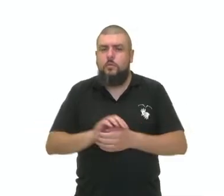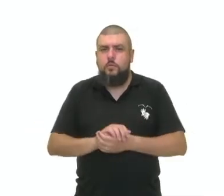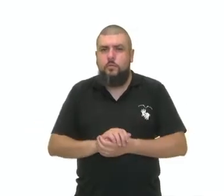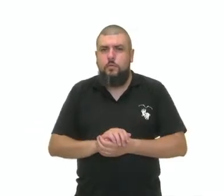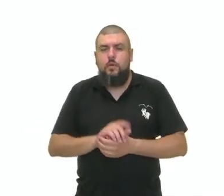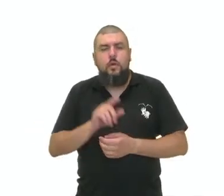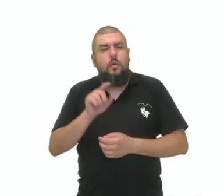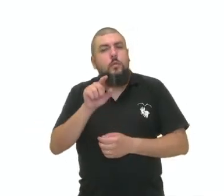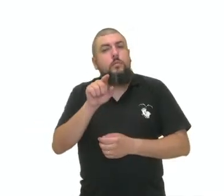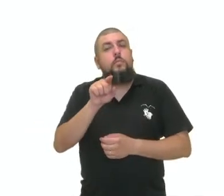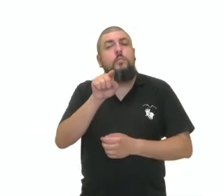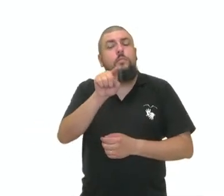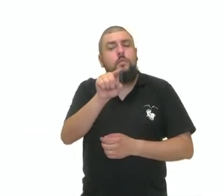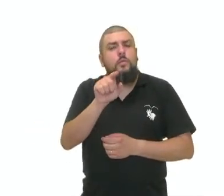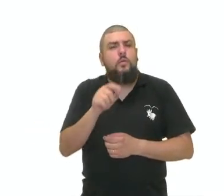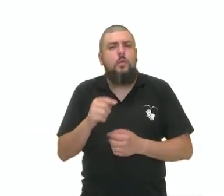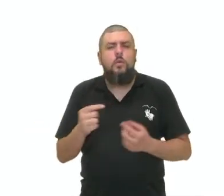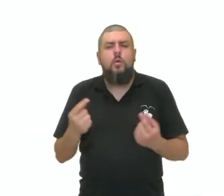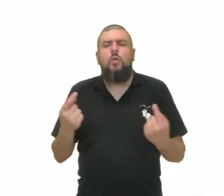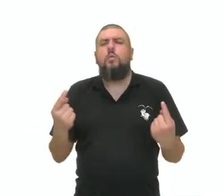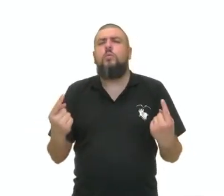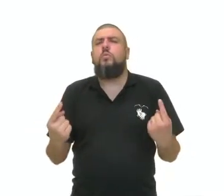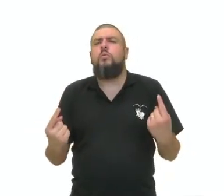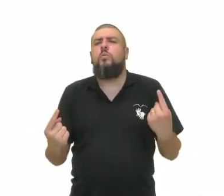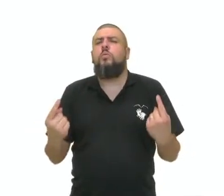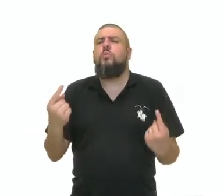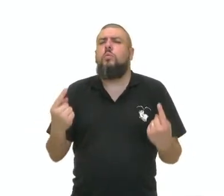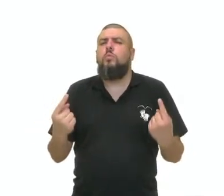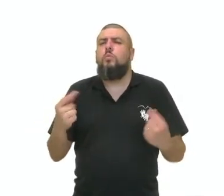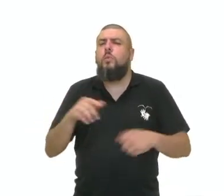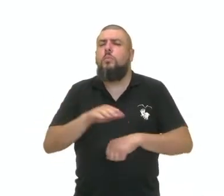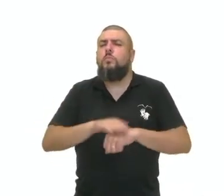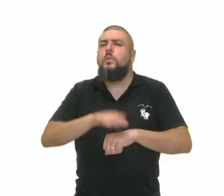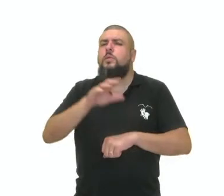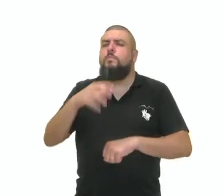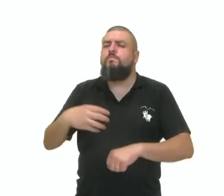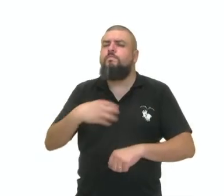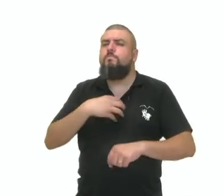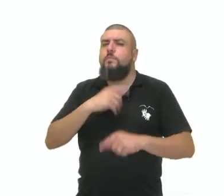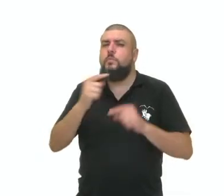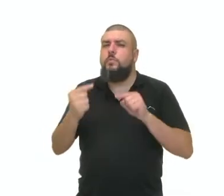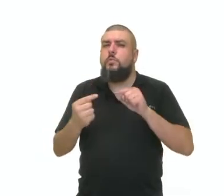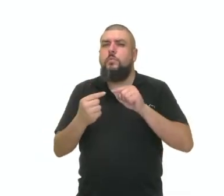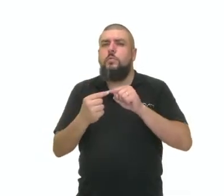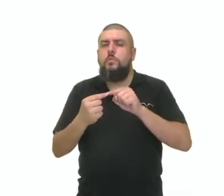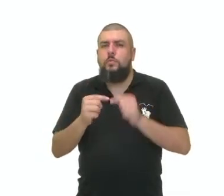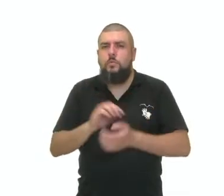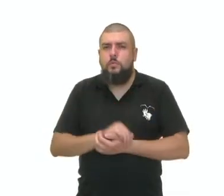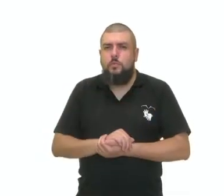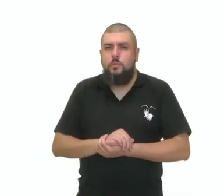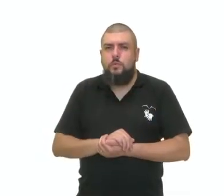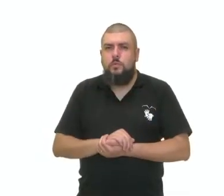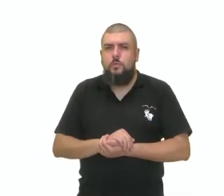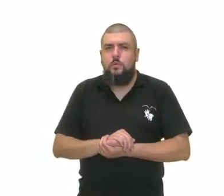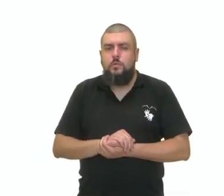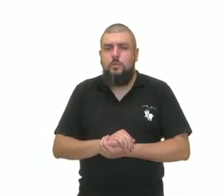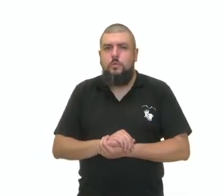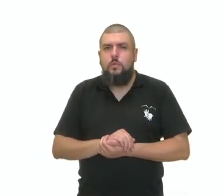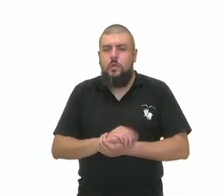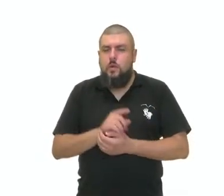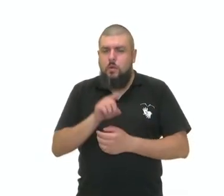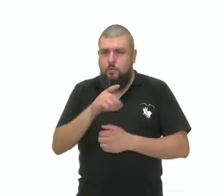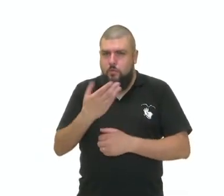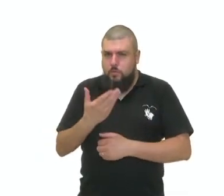você, qual destas doutrinas filosóficas faz mais sentido? Por quê? Após fazer uma roda de conversa com